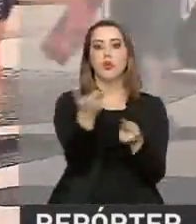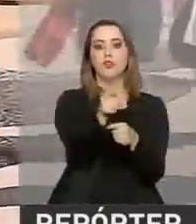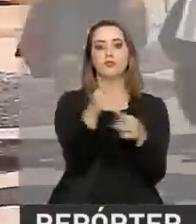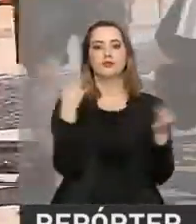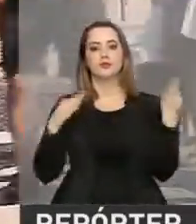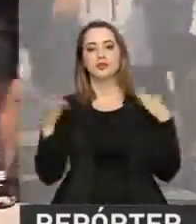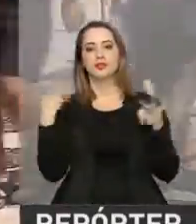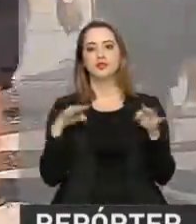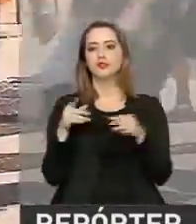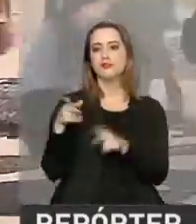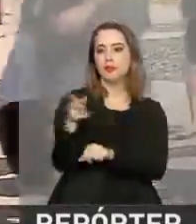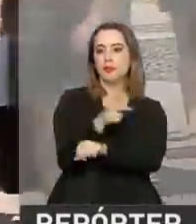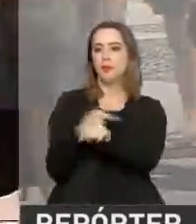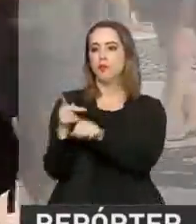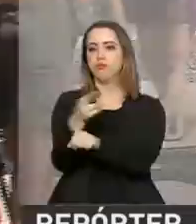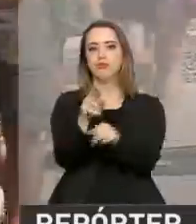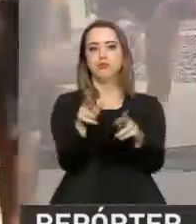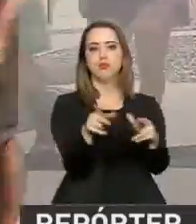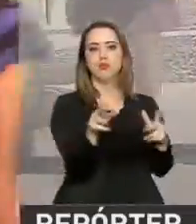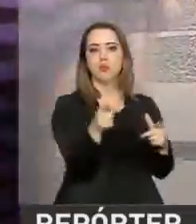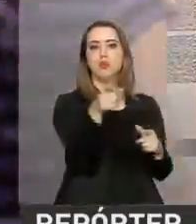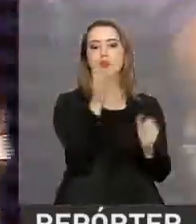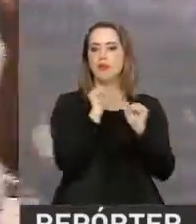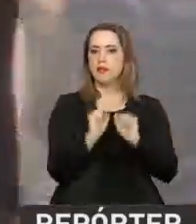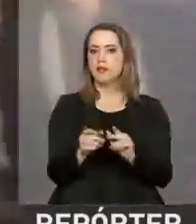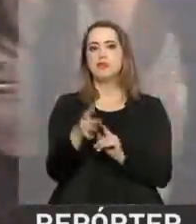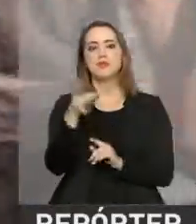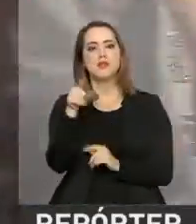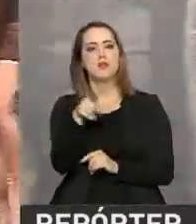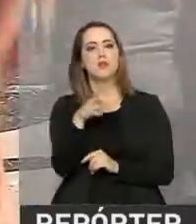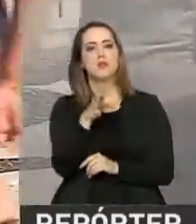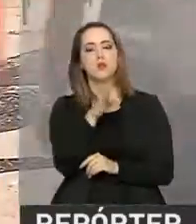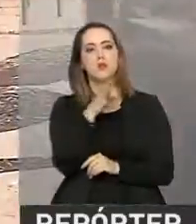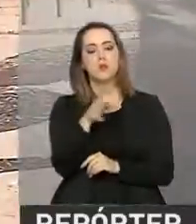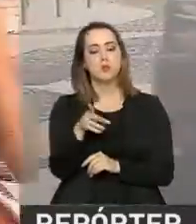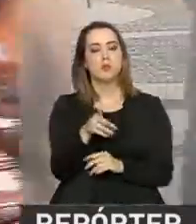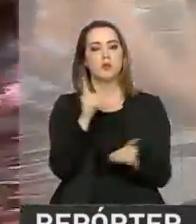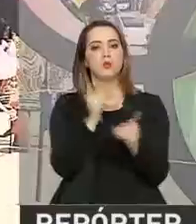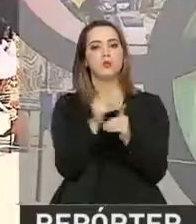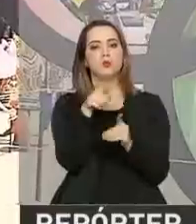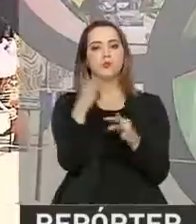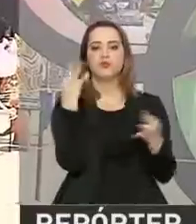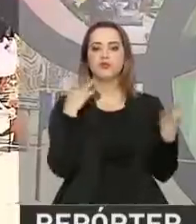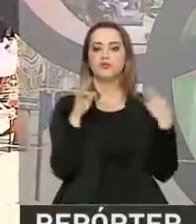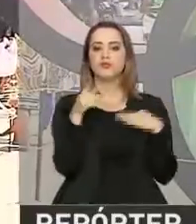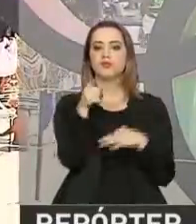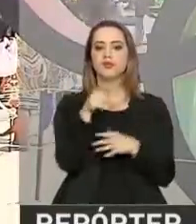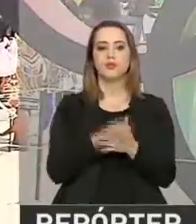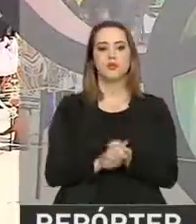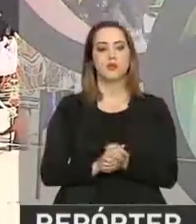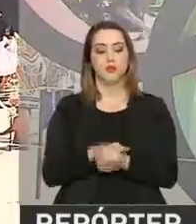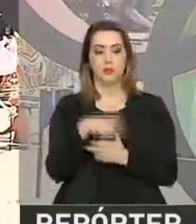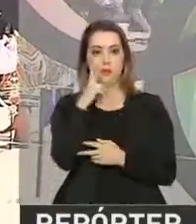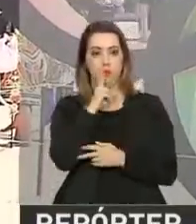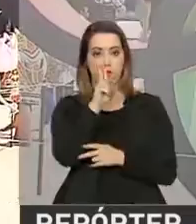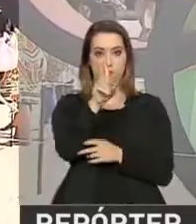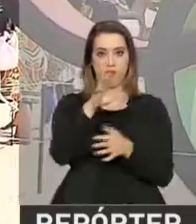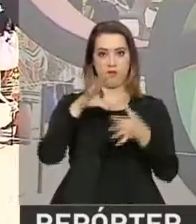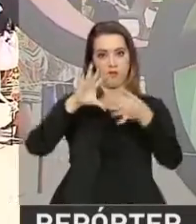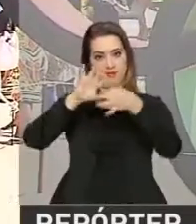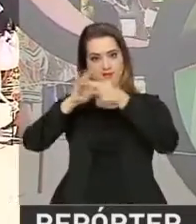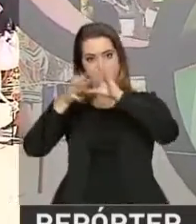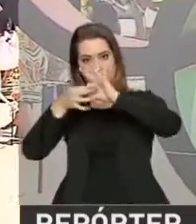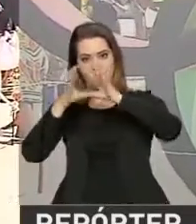algo que você encontra com facilidade nesses 4 quilômetros de calçadão, é turista. A parada para garantir uma foto nos